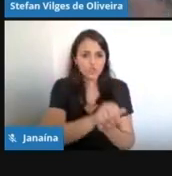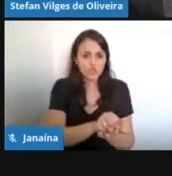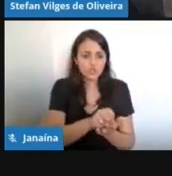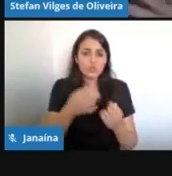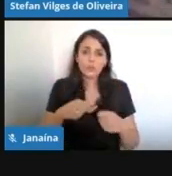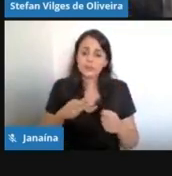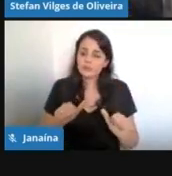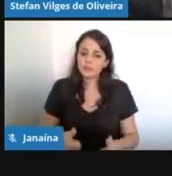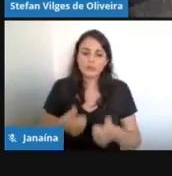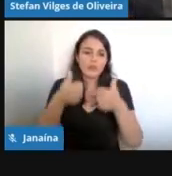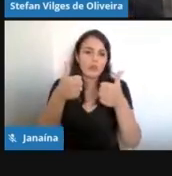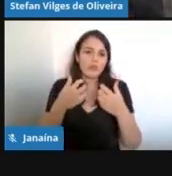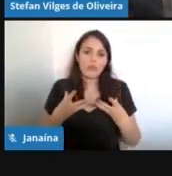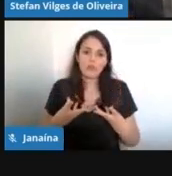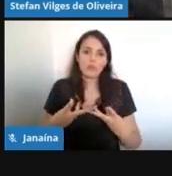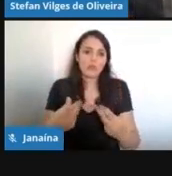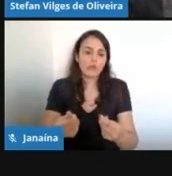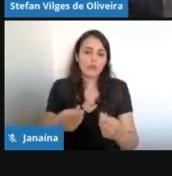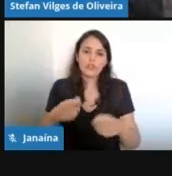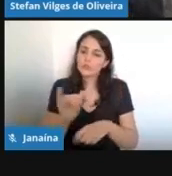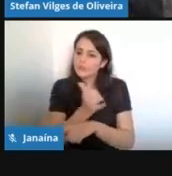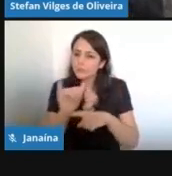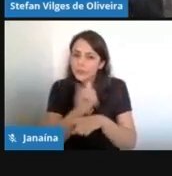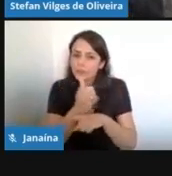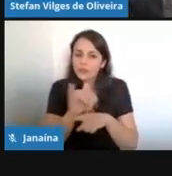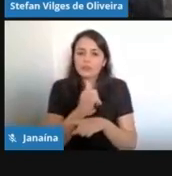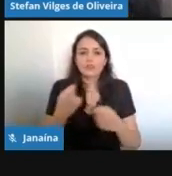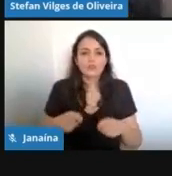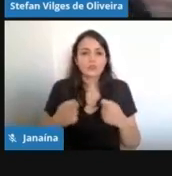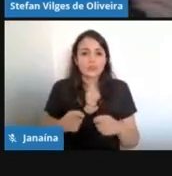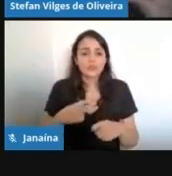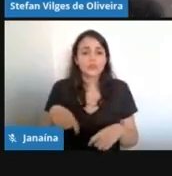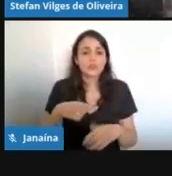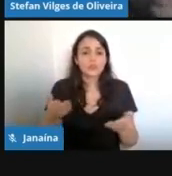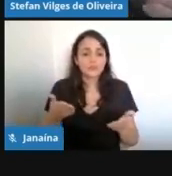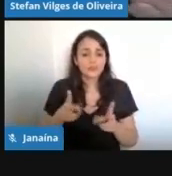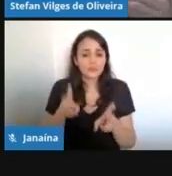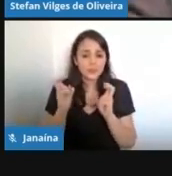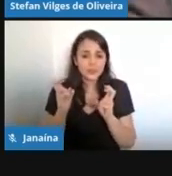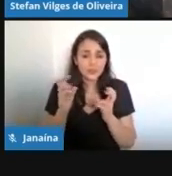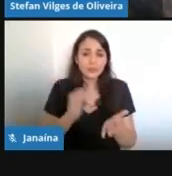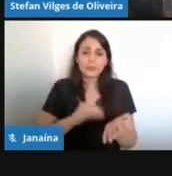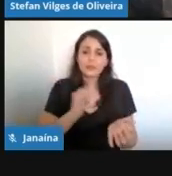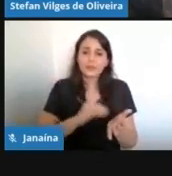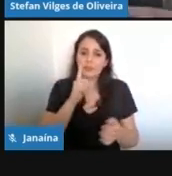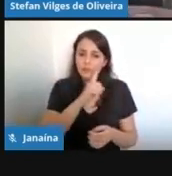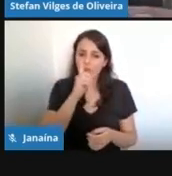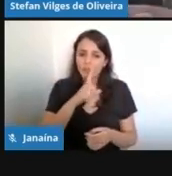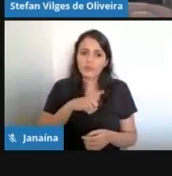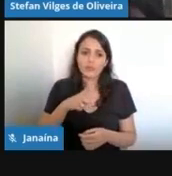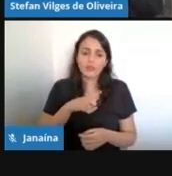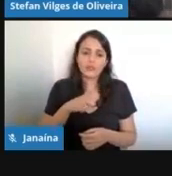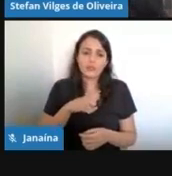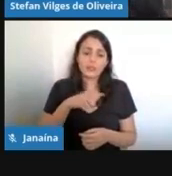fragilidade sobre os dados que a gente vem analisando e que são o eixo para que essas políticas